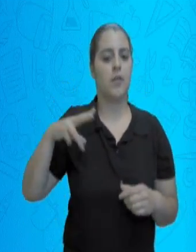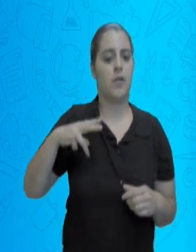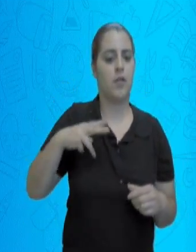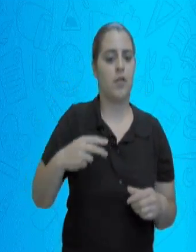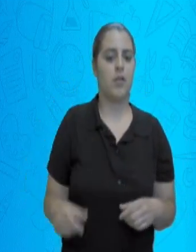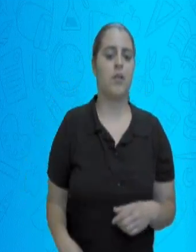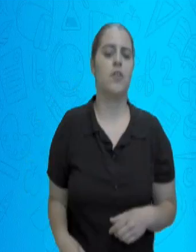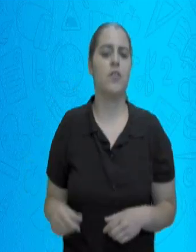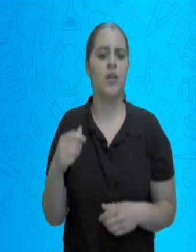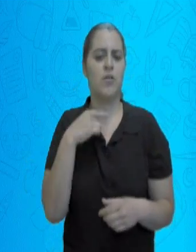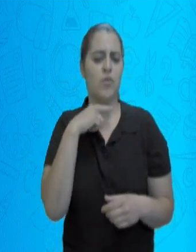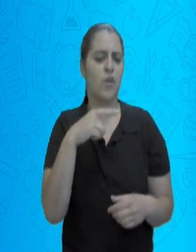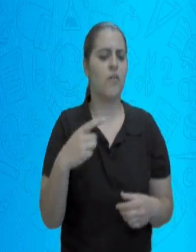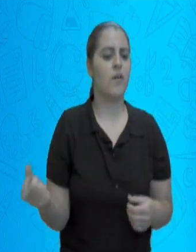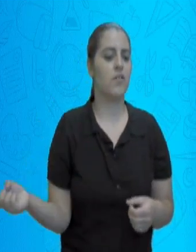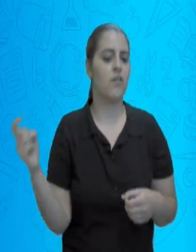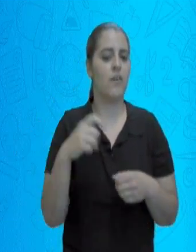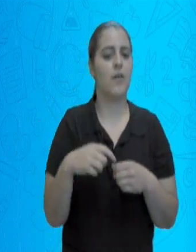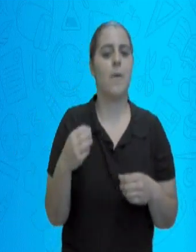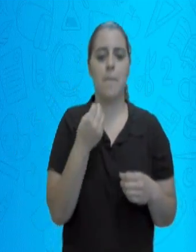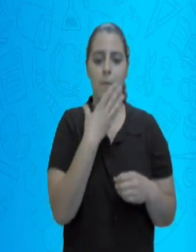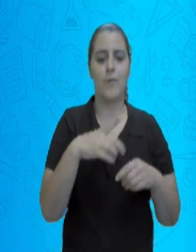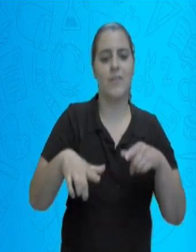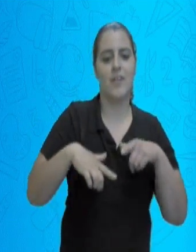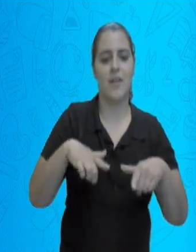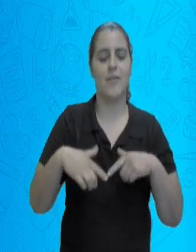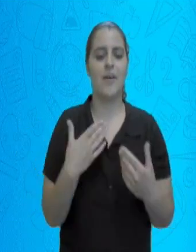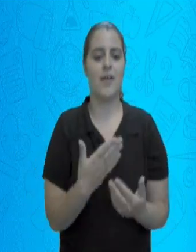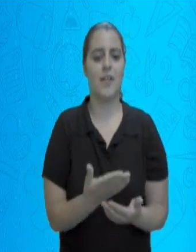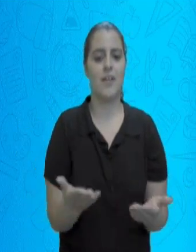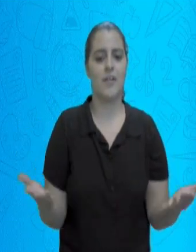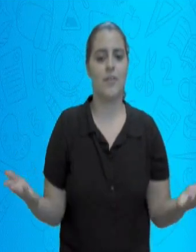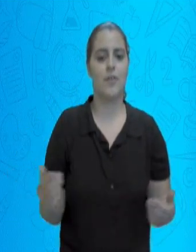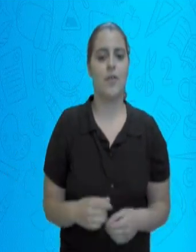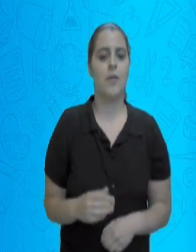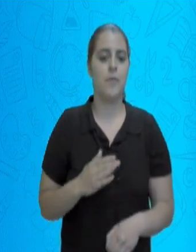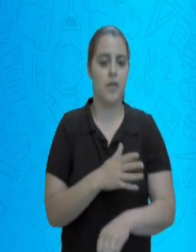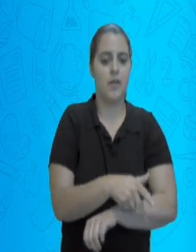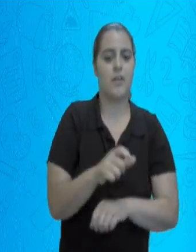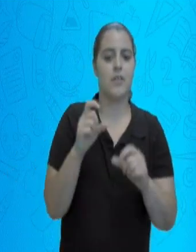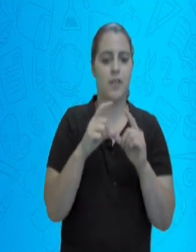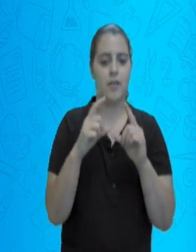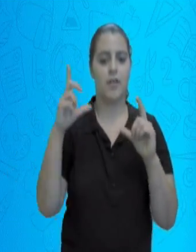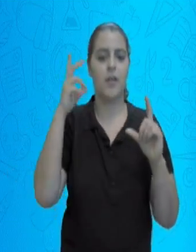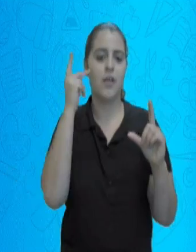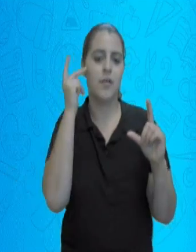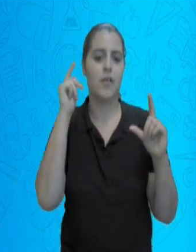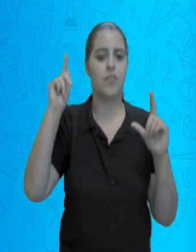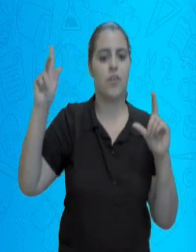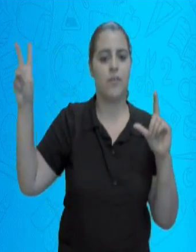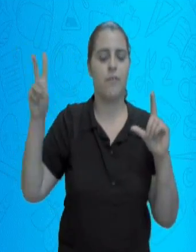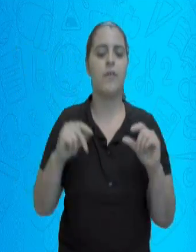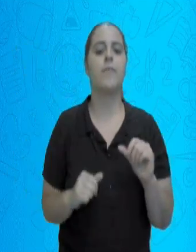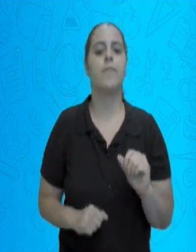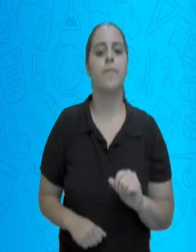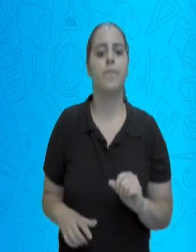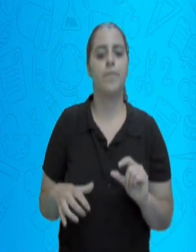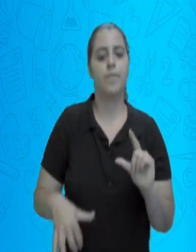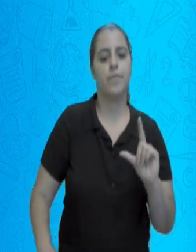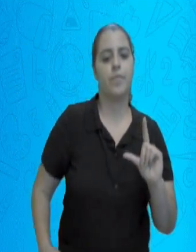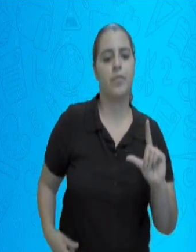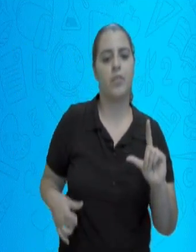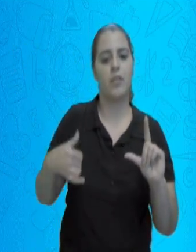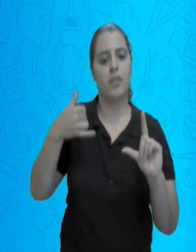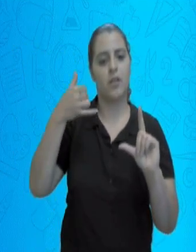na nossa aula. E um bom trabalho para todos vocês. E para acessar a nossa plataforma SMED-GV,